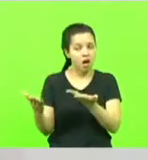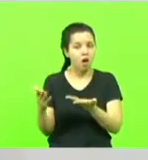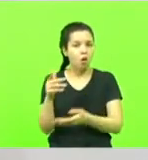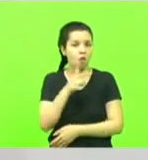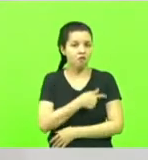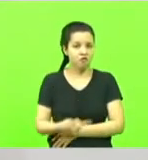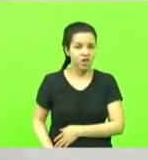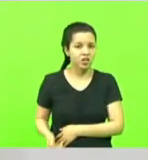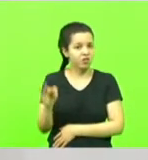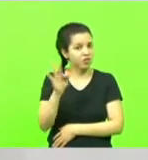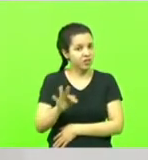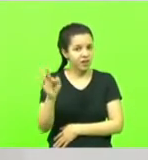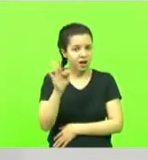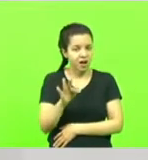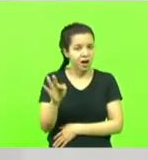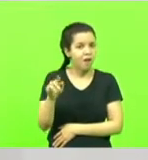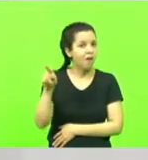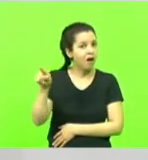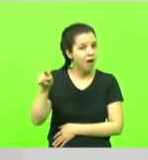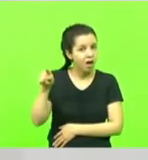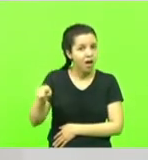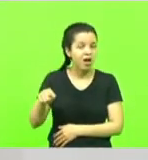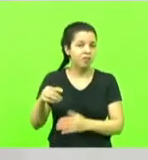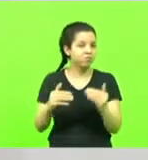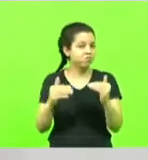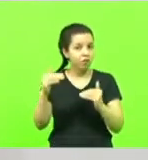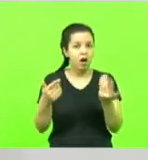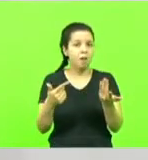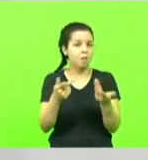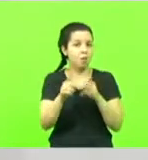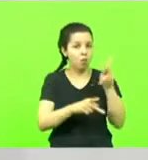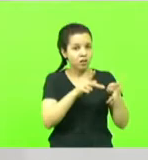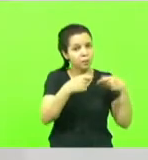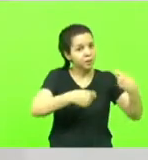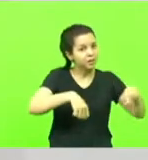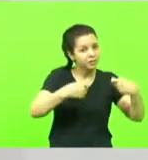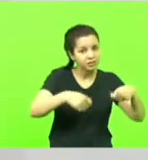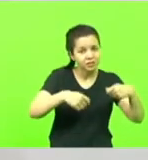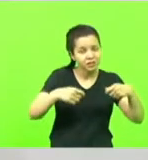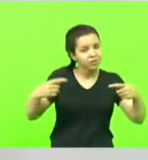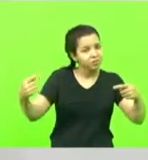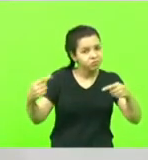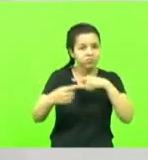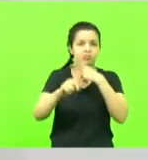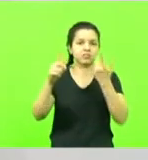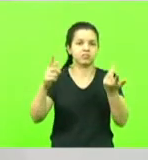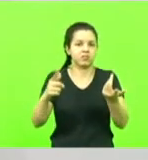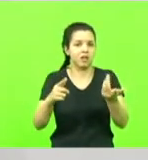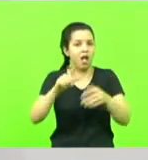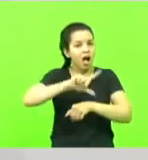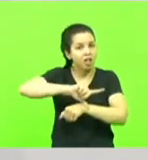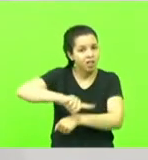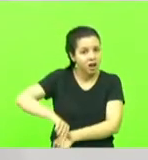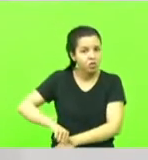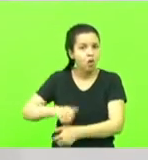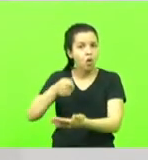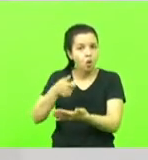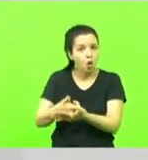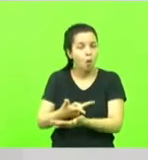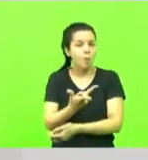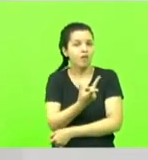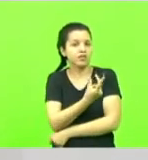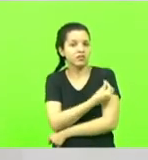população merece e que precisa nesse momento histórico, chegando ao ponto, inclusive, de atrasar a compra de vacinas e negar